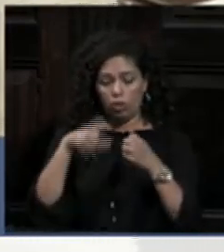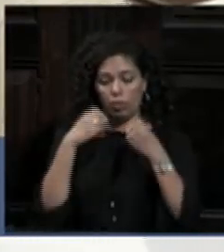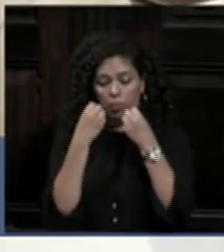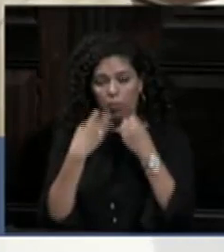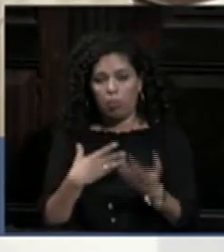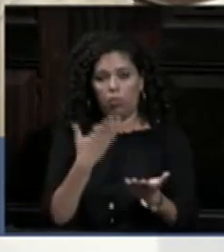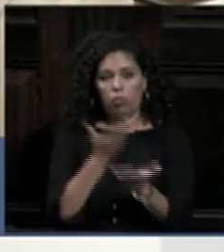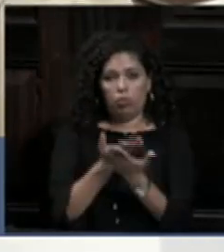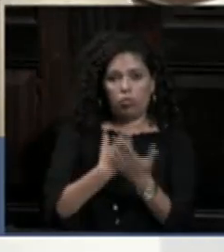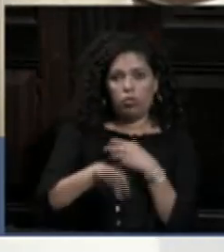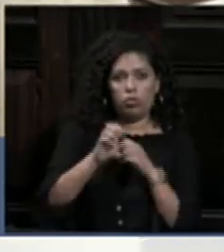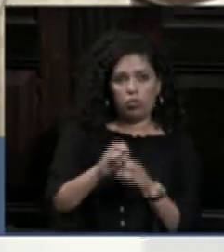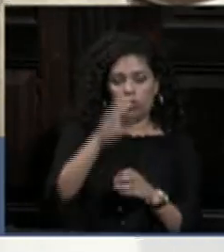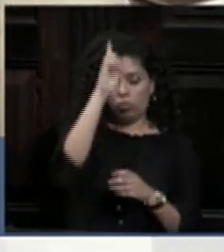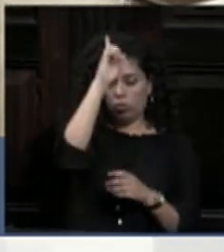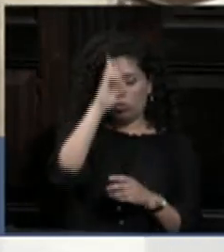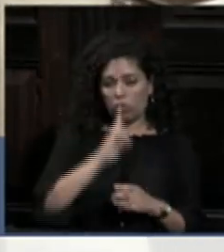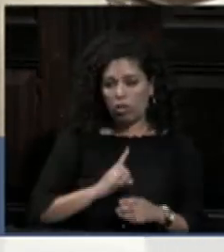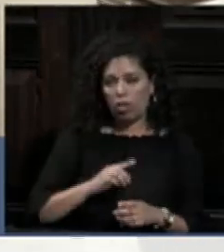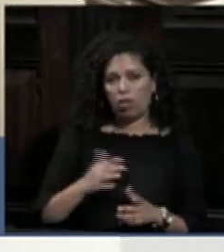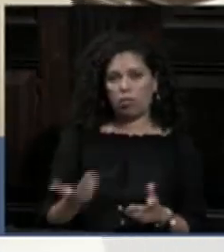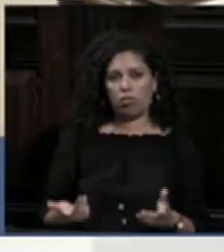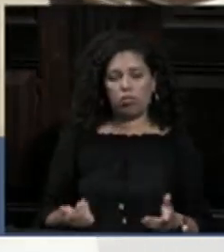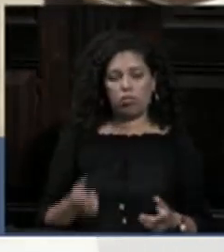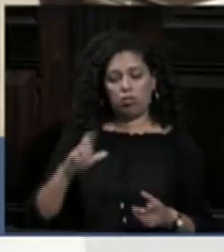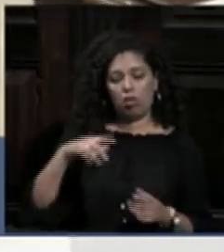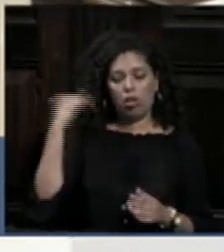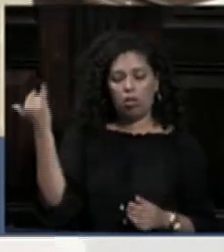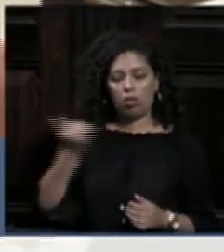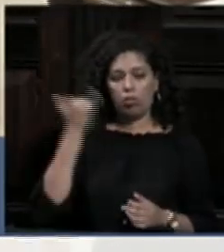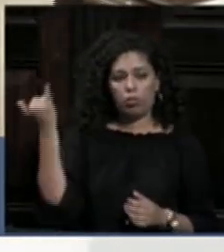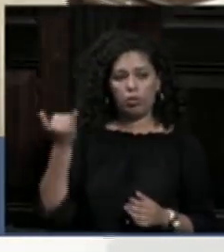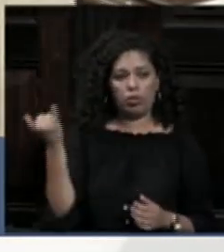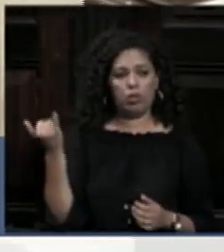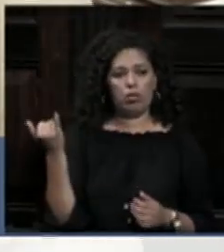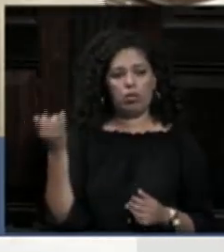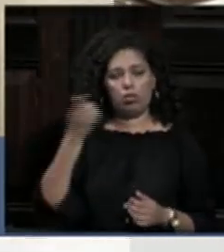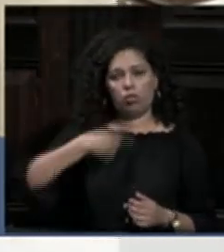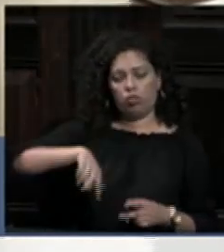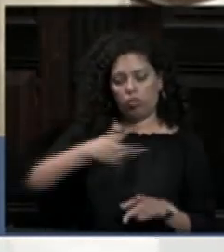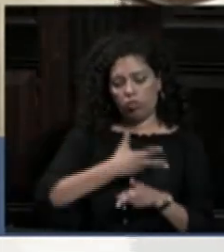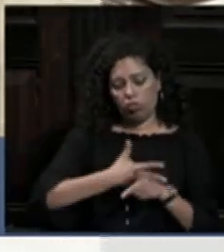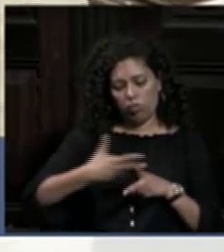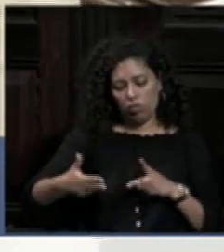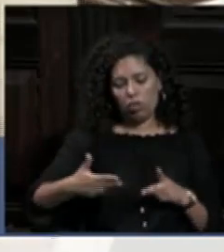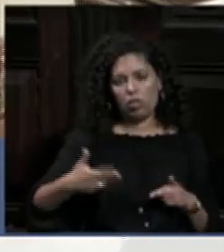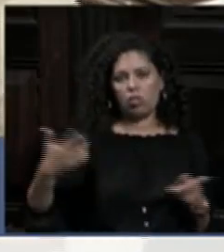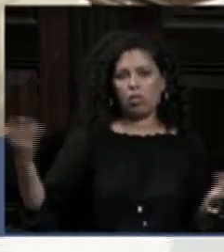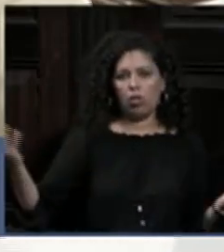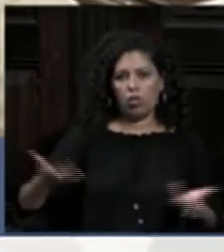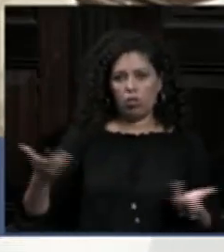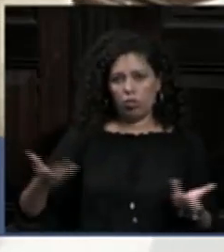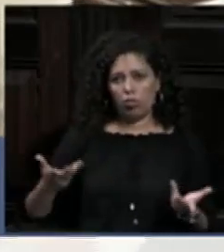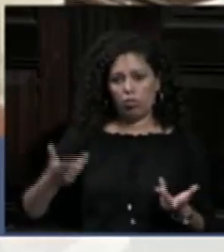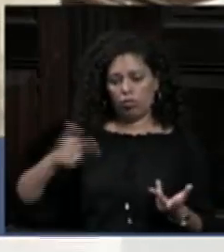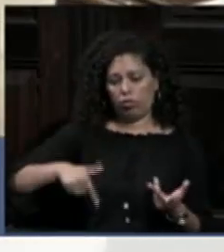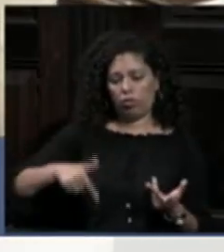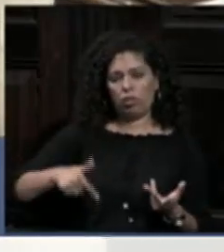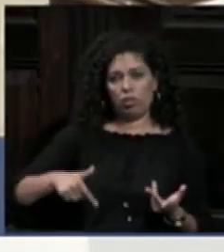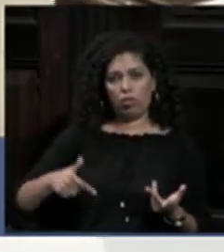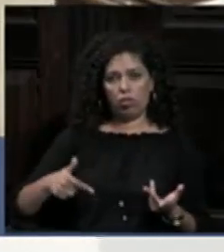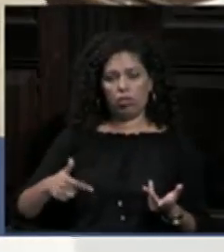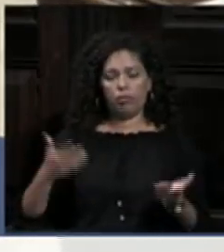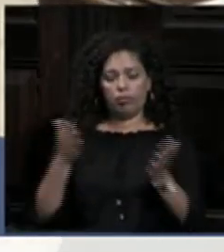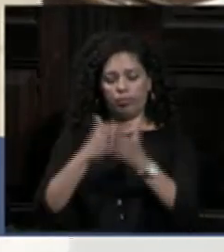estado do rio de janeiro por isso é importante essa grande vitória que foi feito aqui na data de hoje